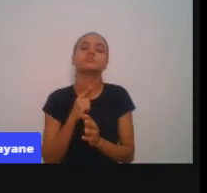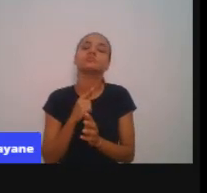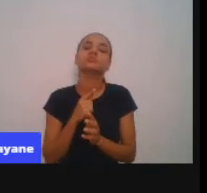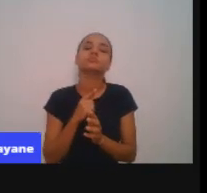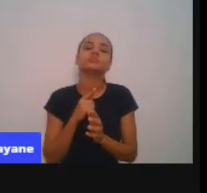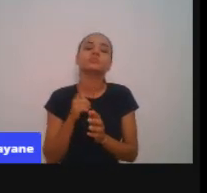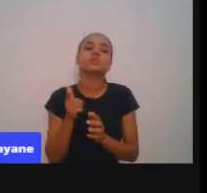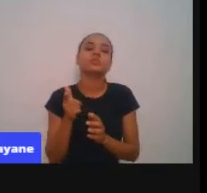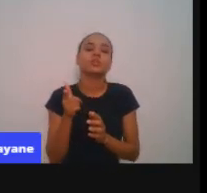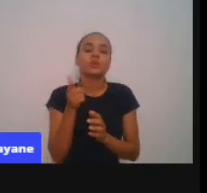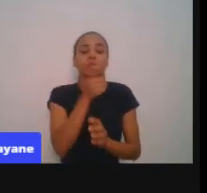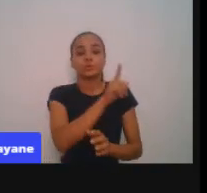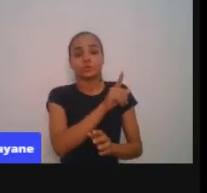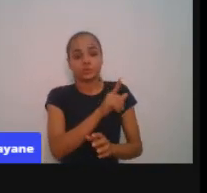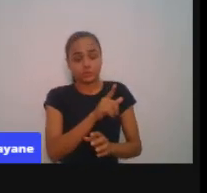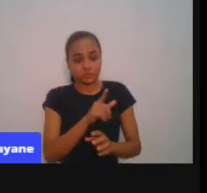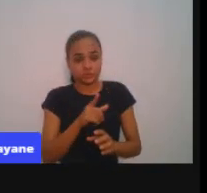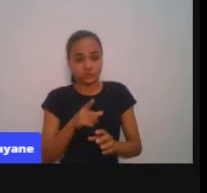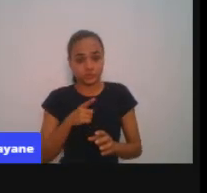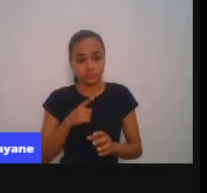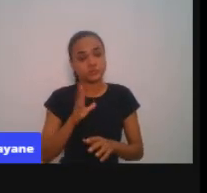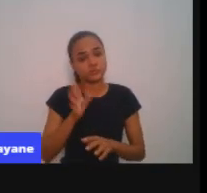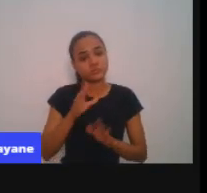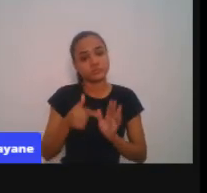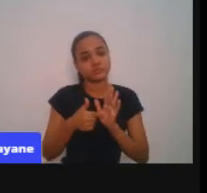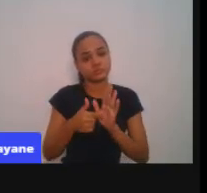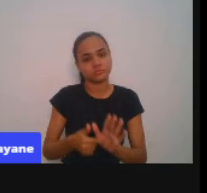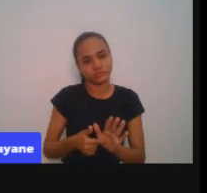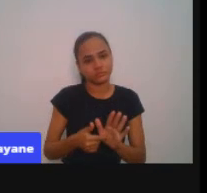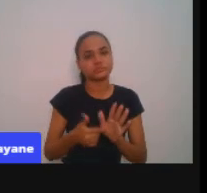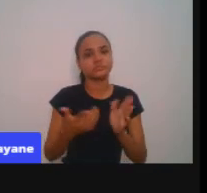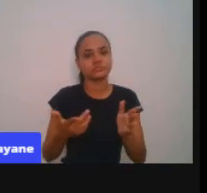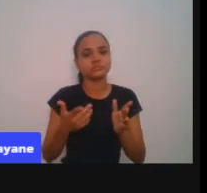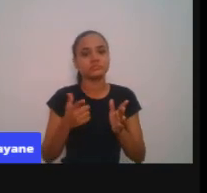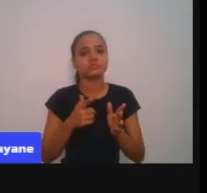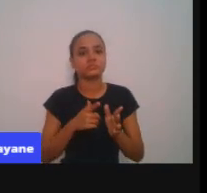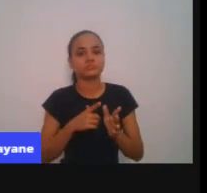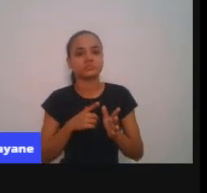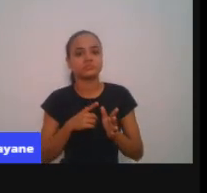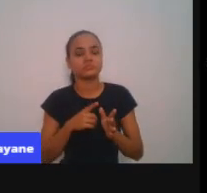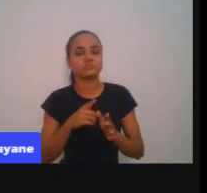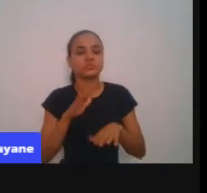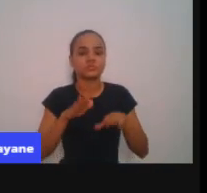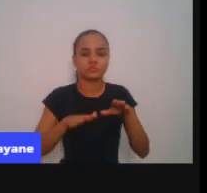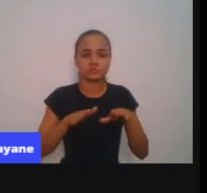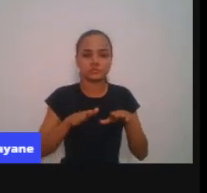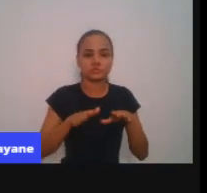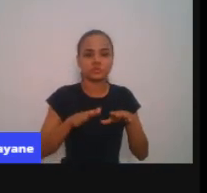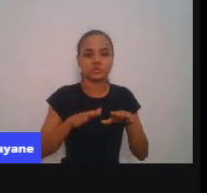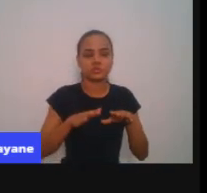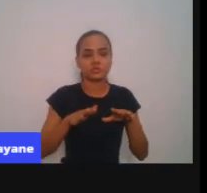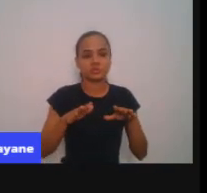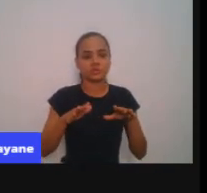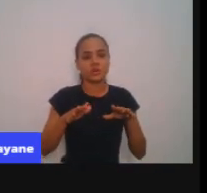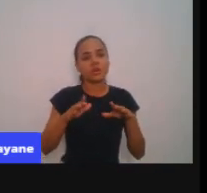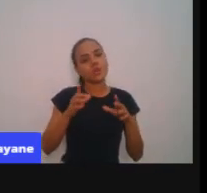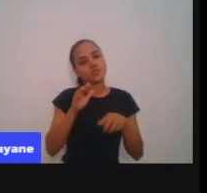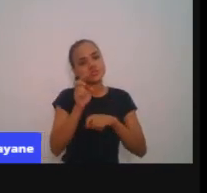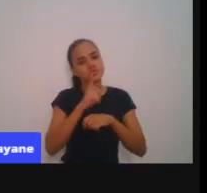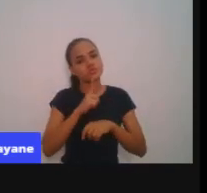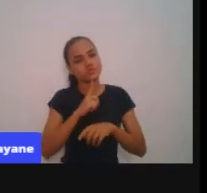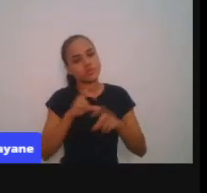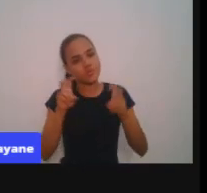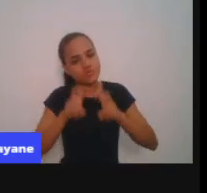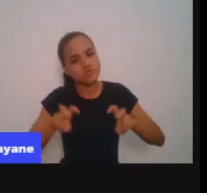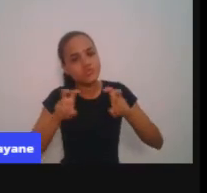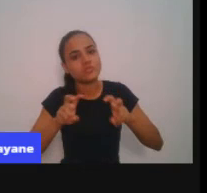já vem na máquina, geralmente, né? Que apesar de ser pago, mas geralmente quando você tem o computador, ele já vem lá